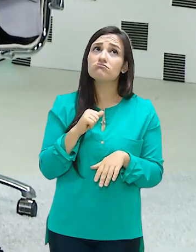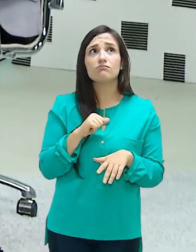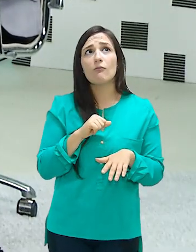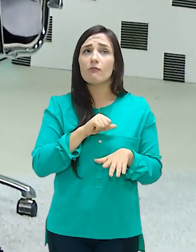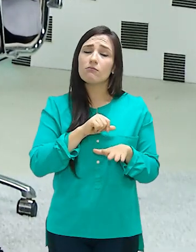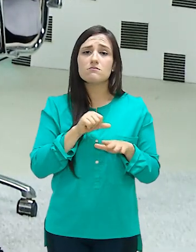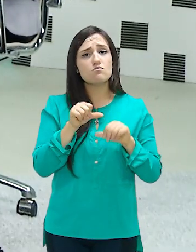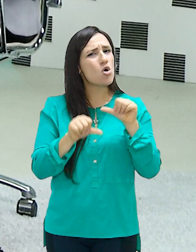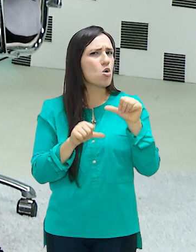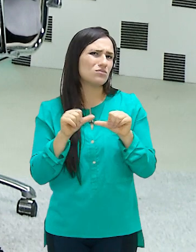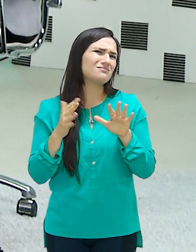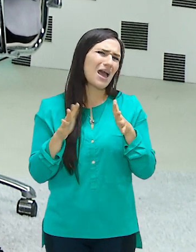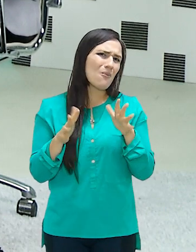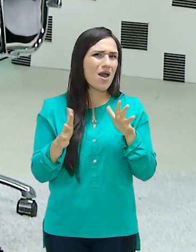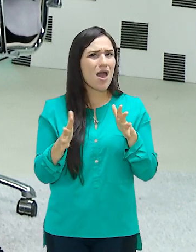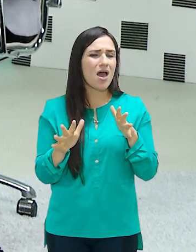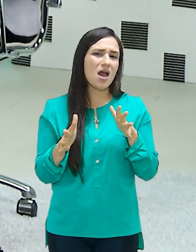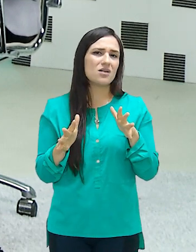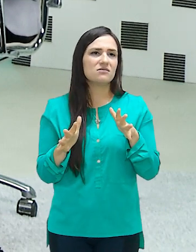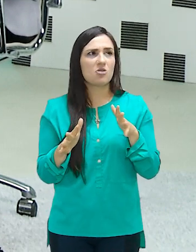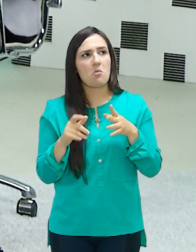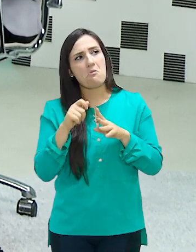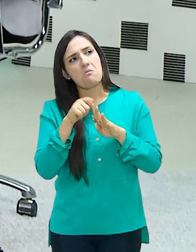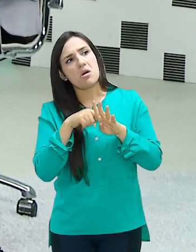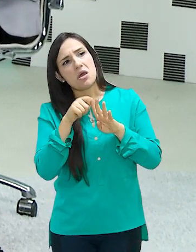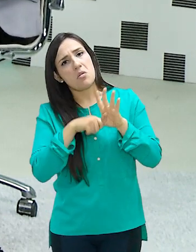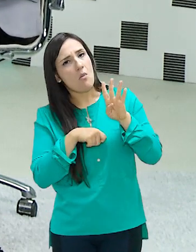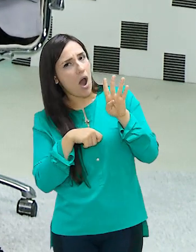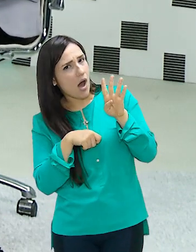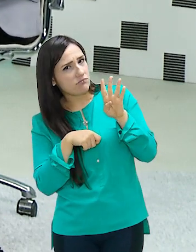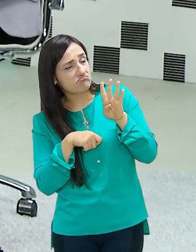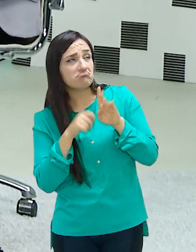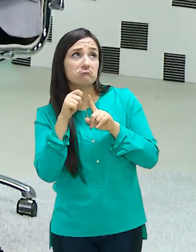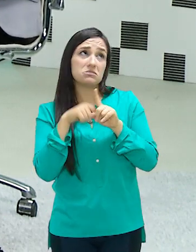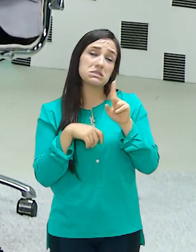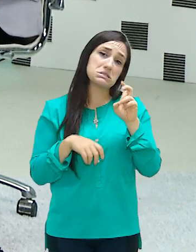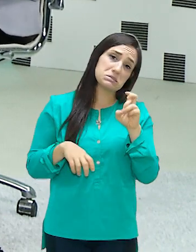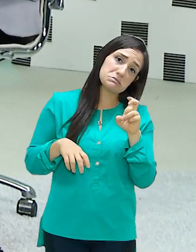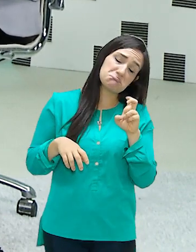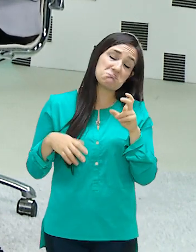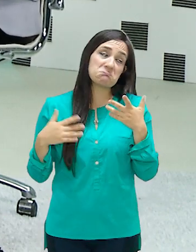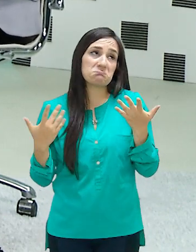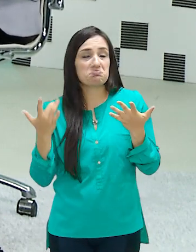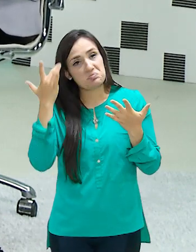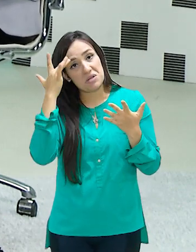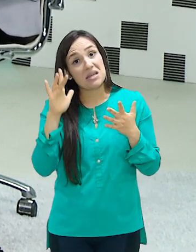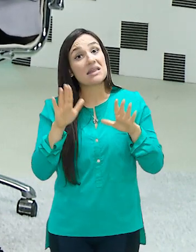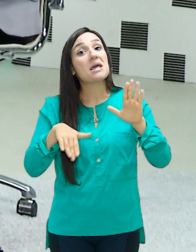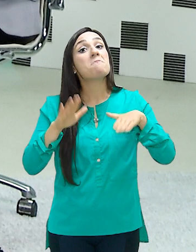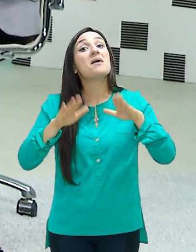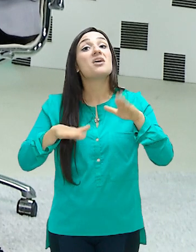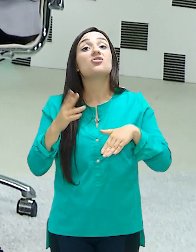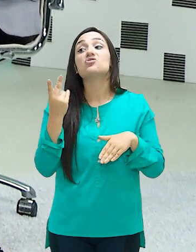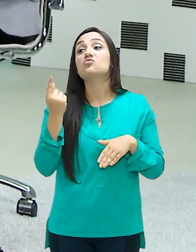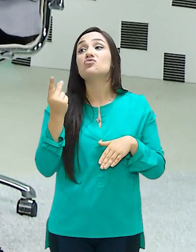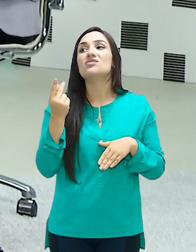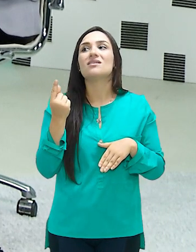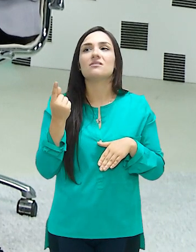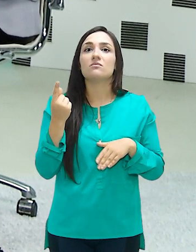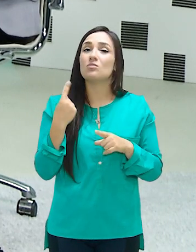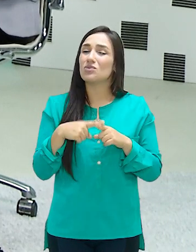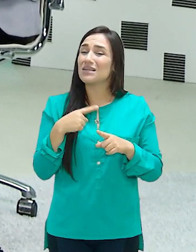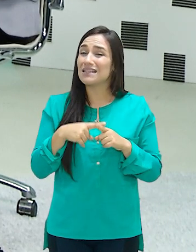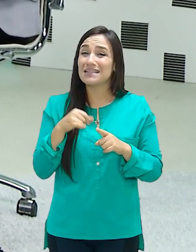Mas tem casos assim que dura 4 a 5 meses. Vai depender também assim do poder aquisitivo daquele casal,